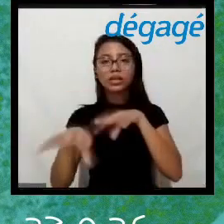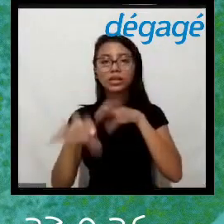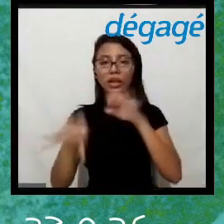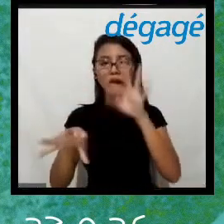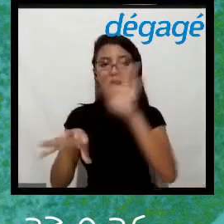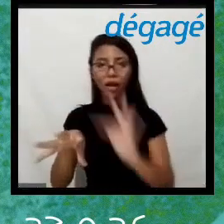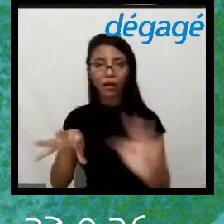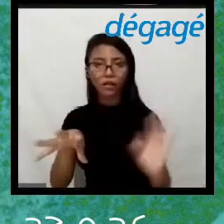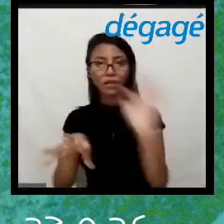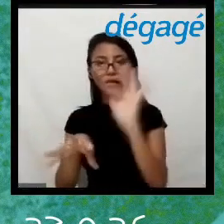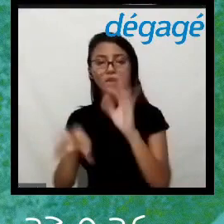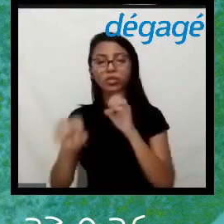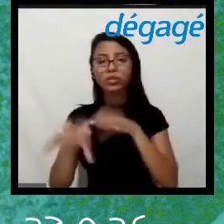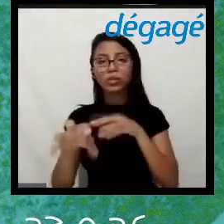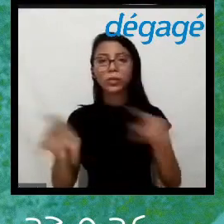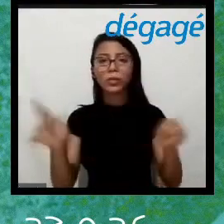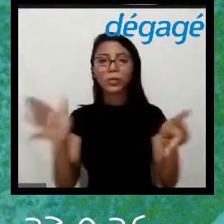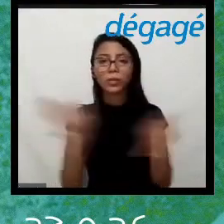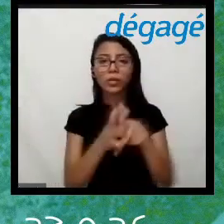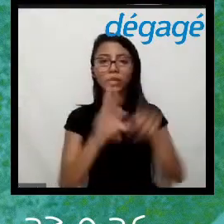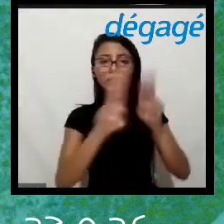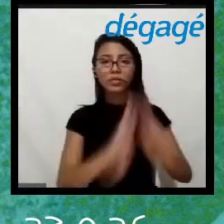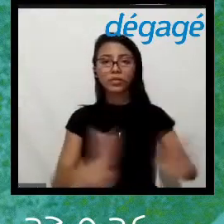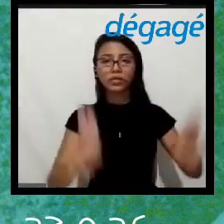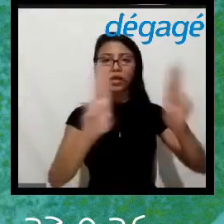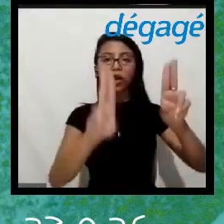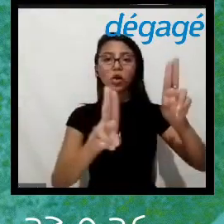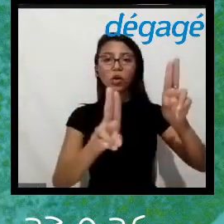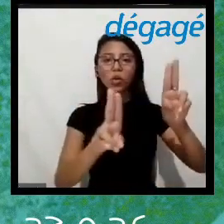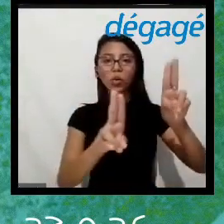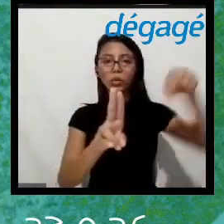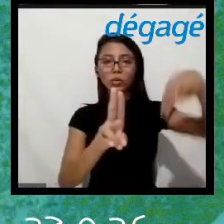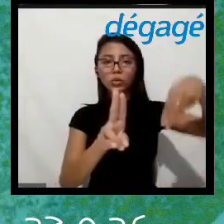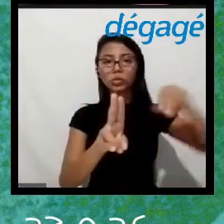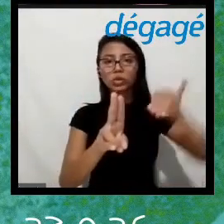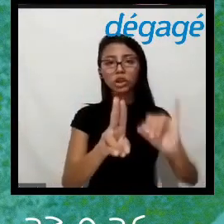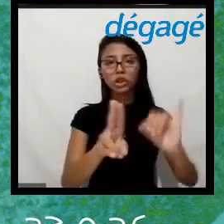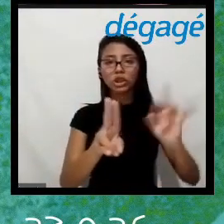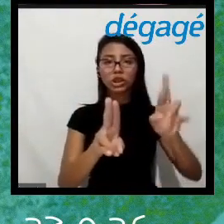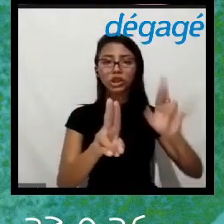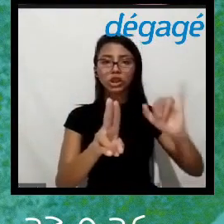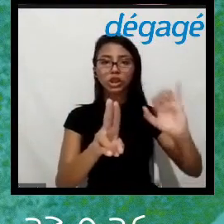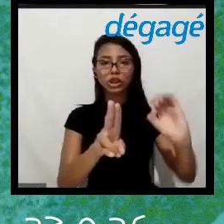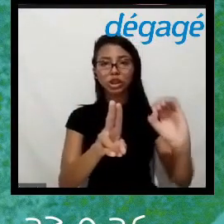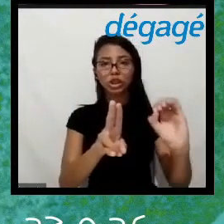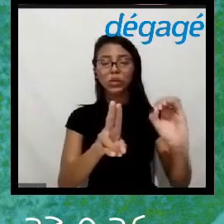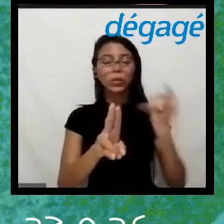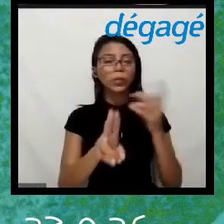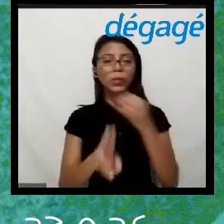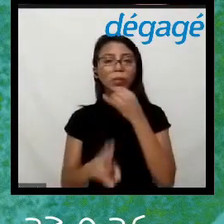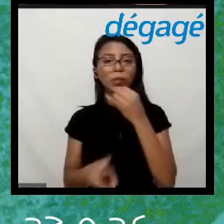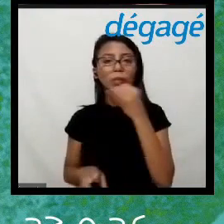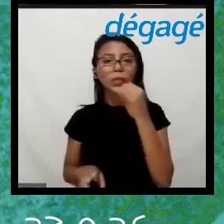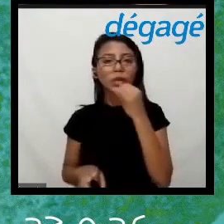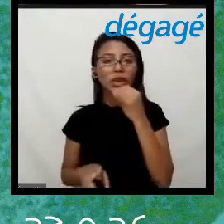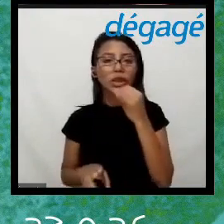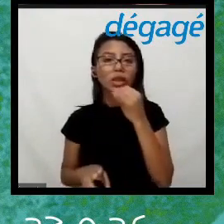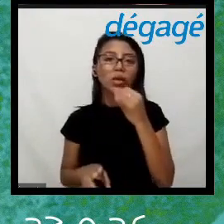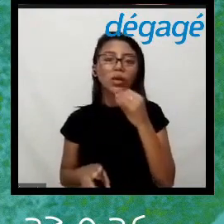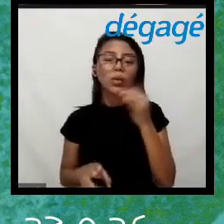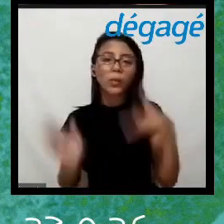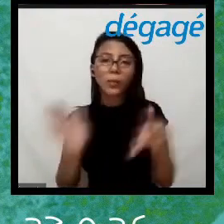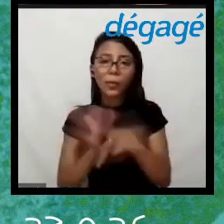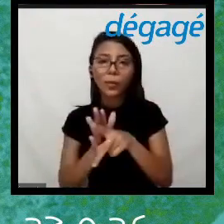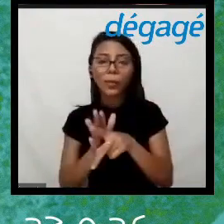importante a gente falar e recortar a partir do nosso lugar de presença, que não é o dos autismos, mas é o das artistas, das professoras,